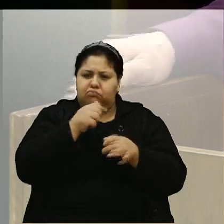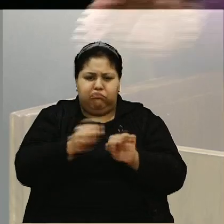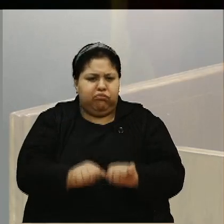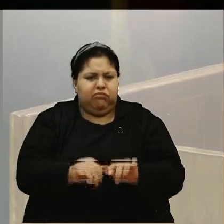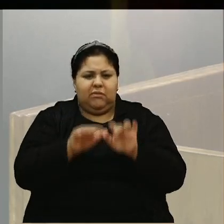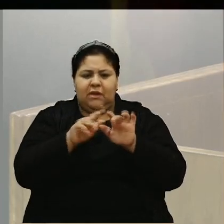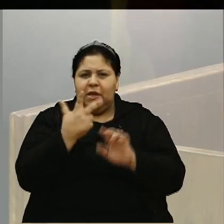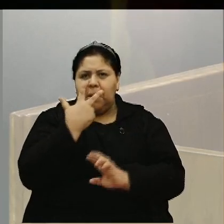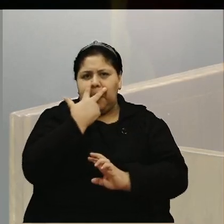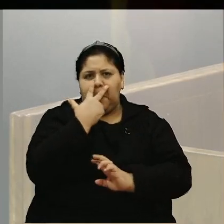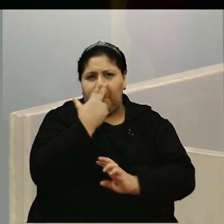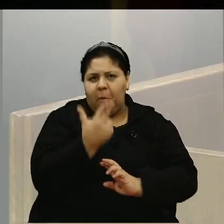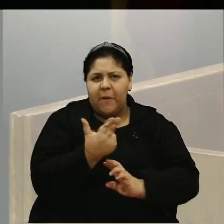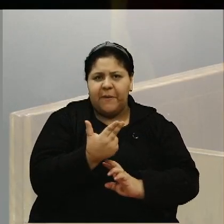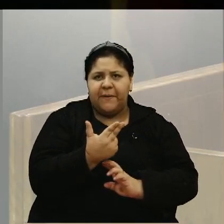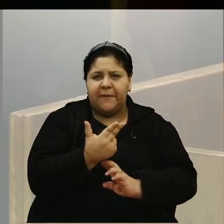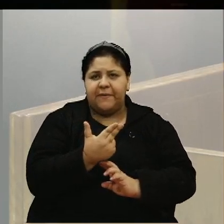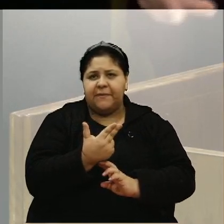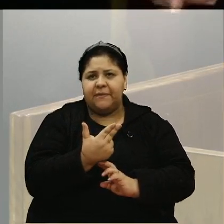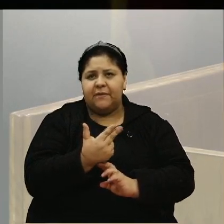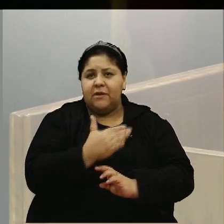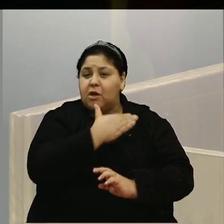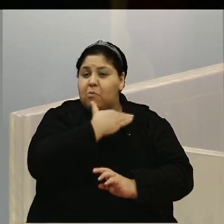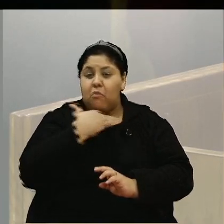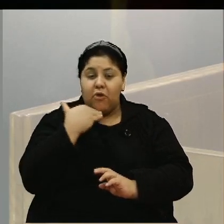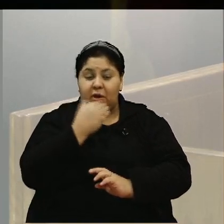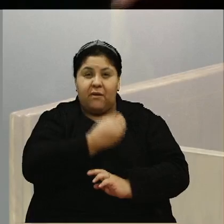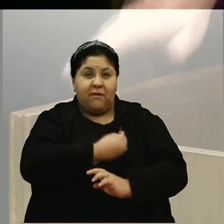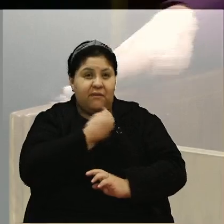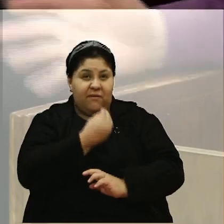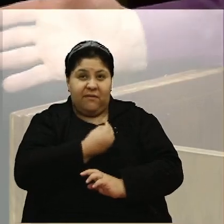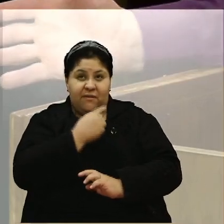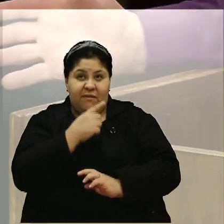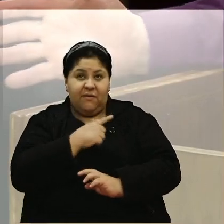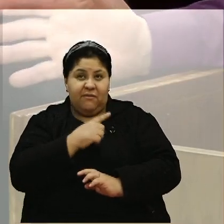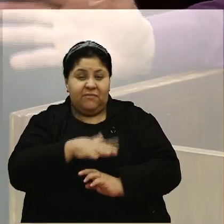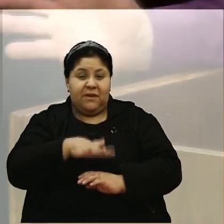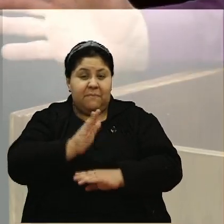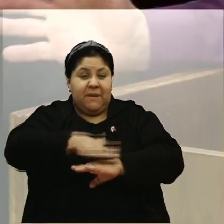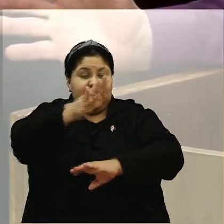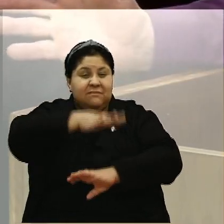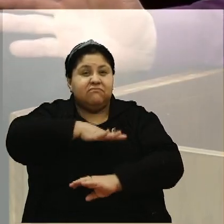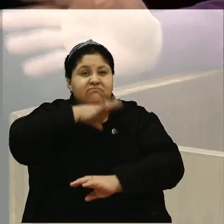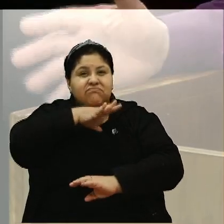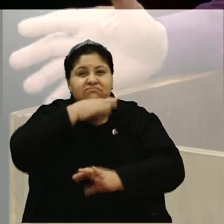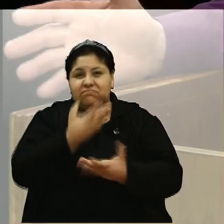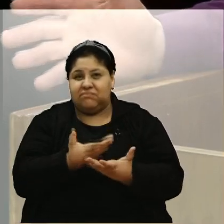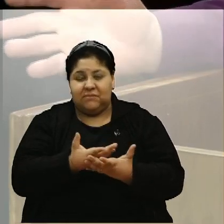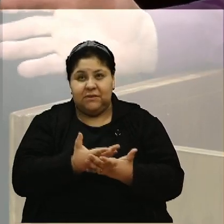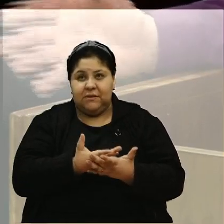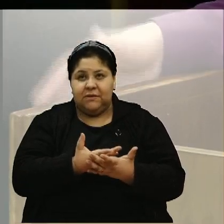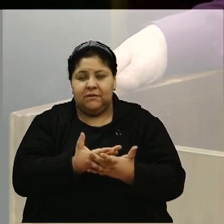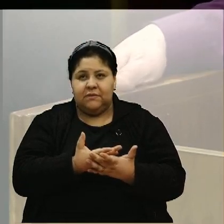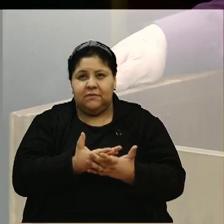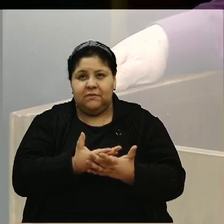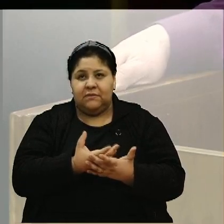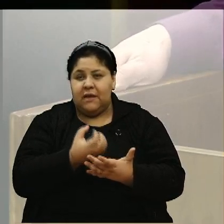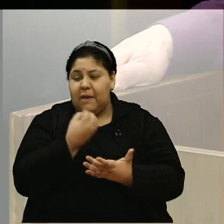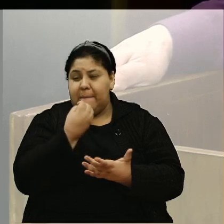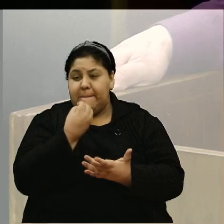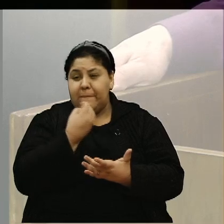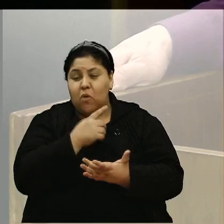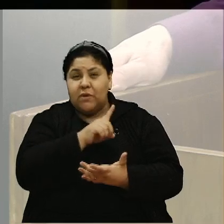deixando a situação que nem a Lingalova morreu, várias vidas, nem mais tem o terreno, é bom que nem aconteça.